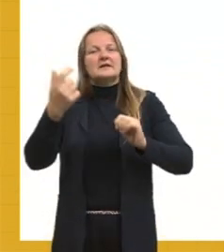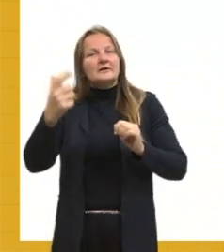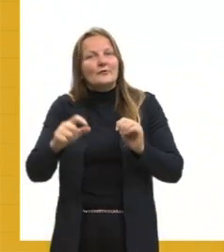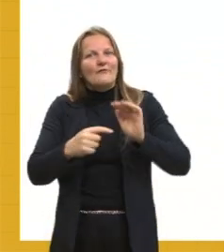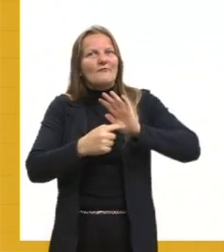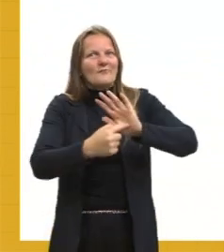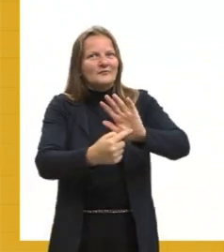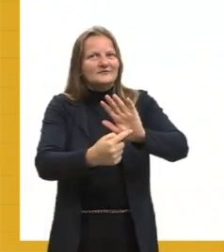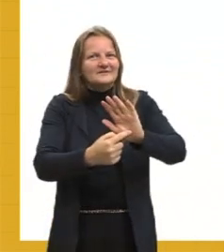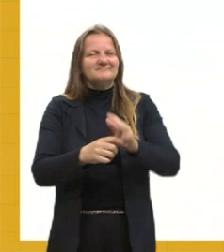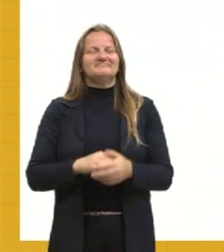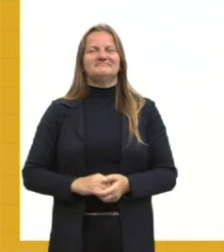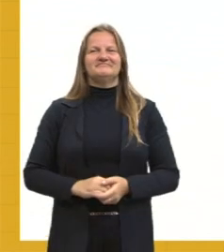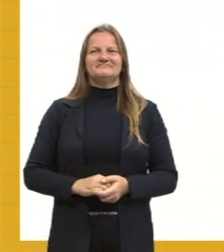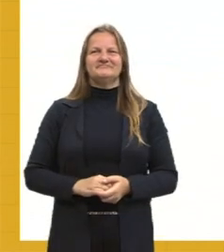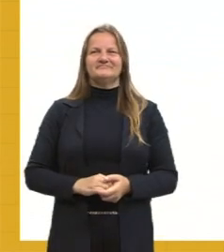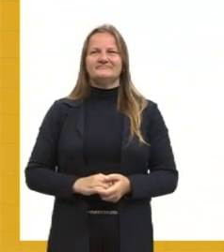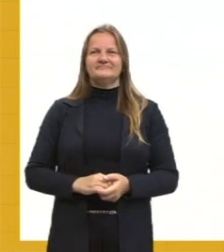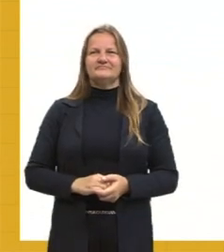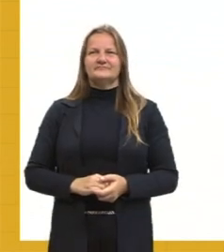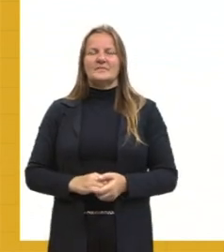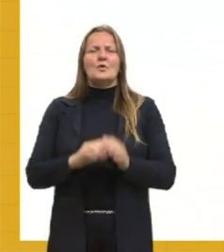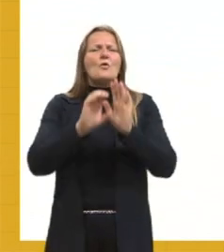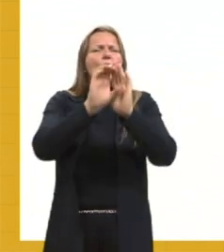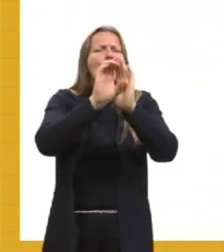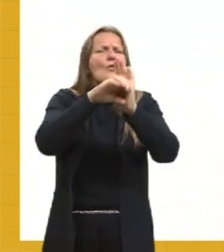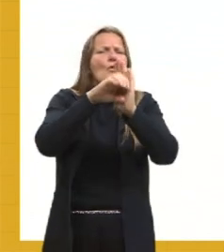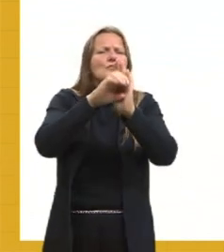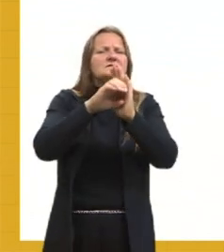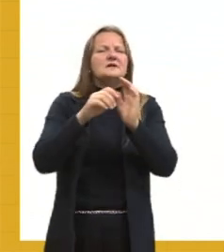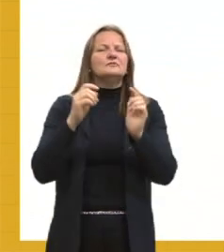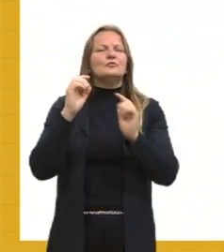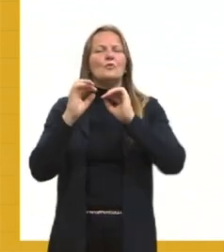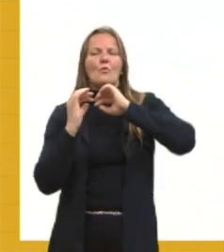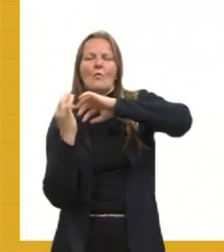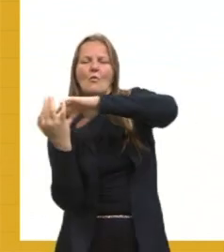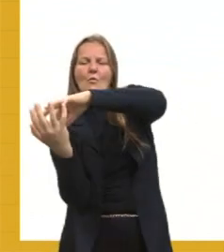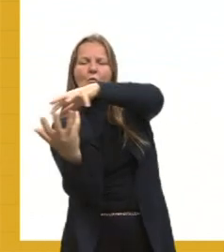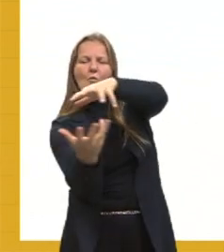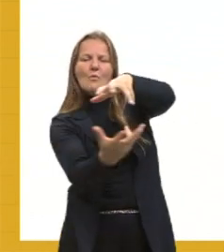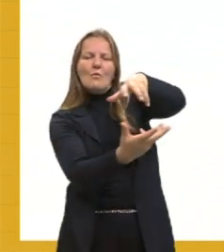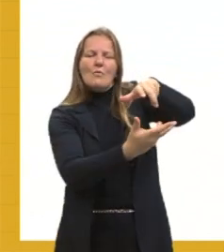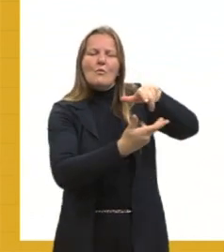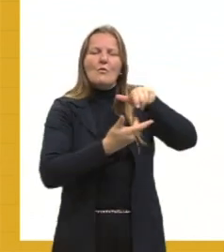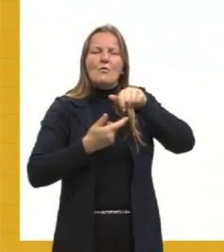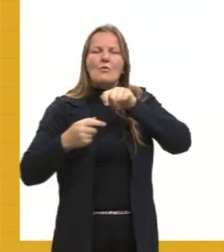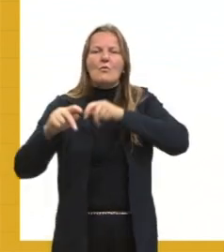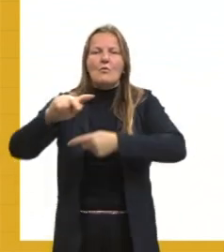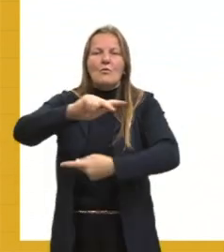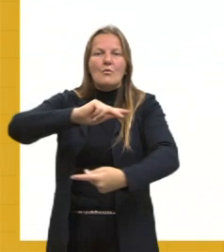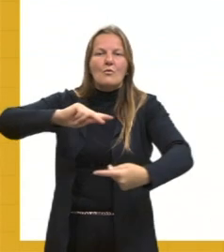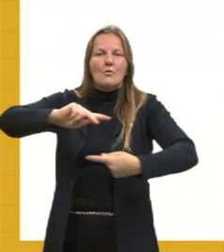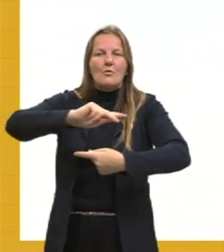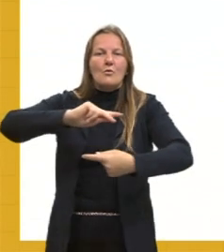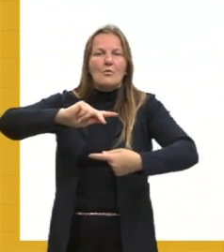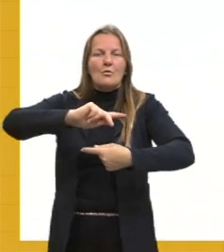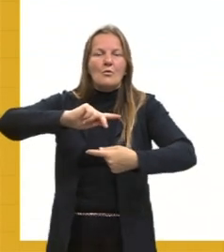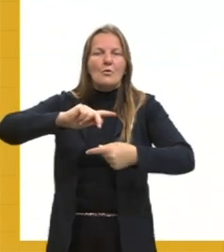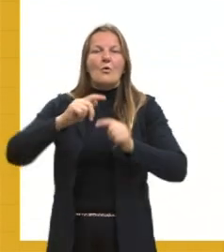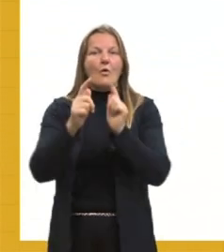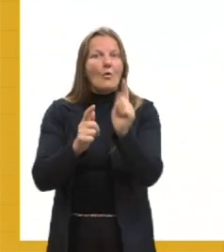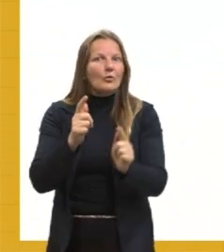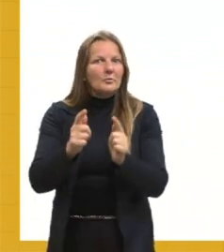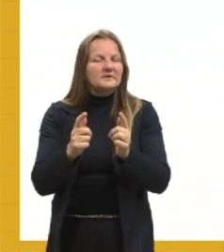a pena né trazer de novo o conceito de globalização né globalização Então vai ser um nome dado a um fenômeno